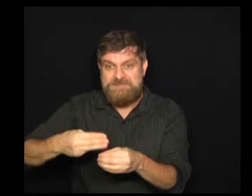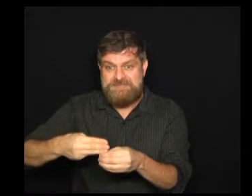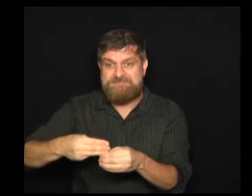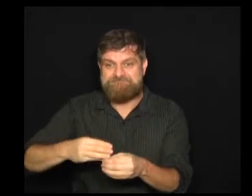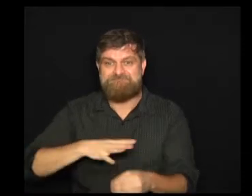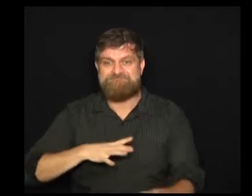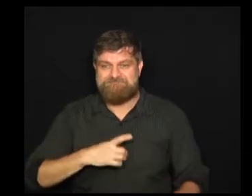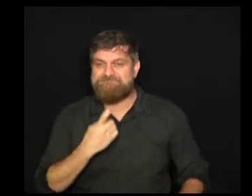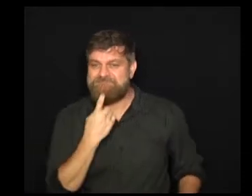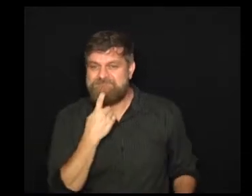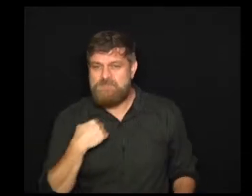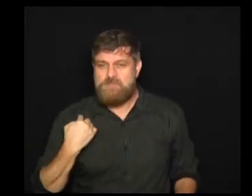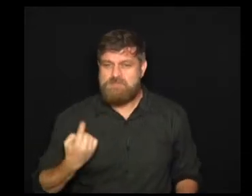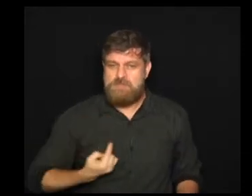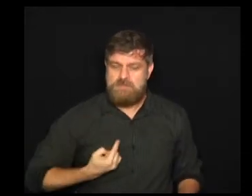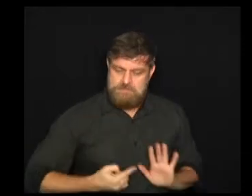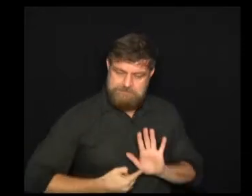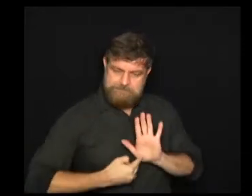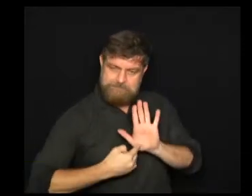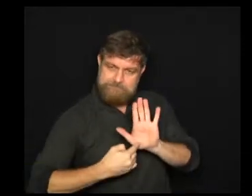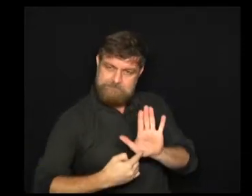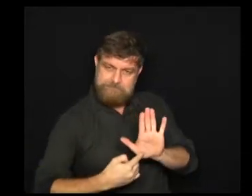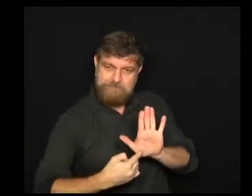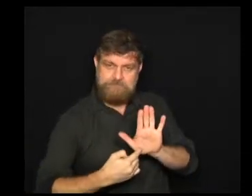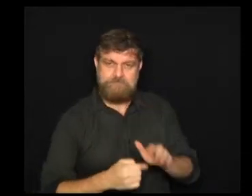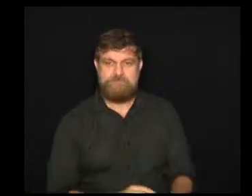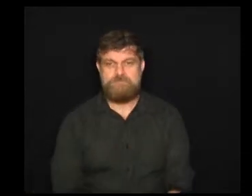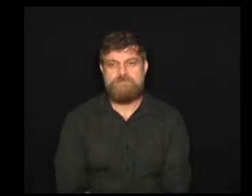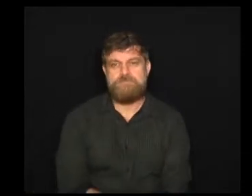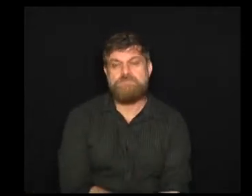conseguimos apresentar